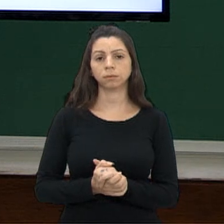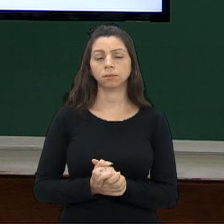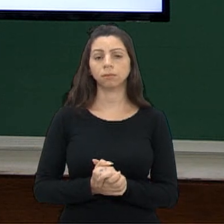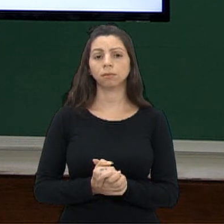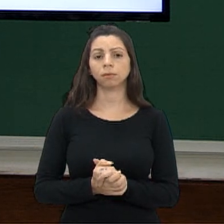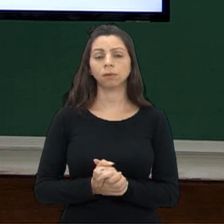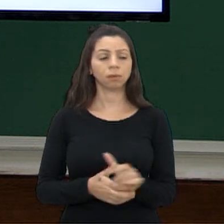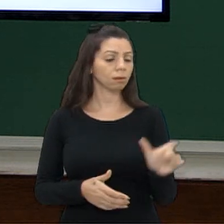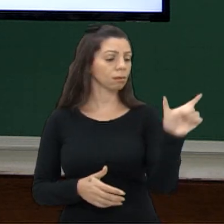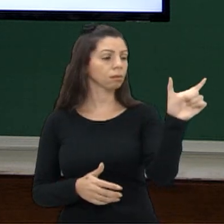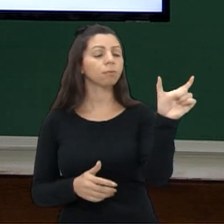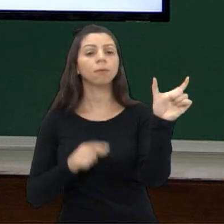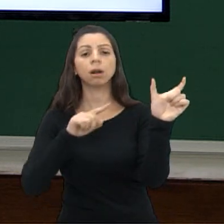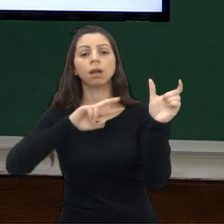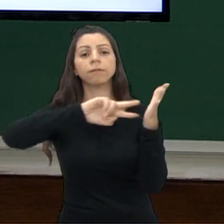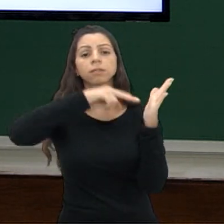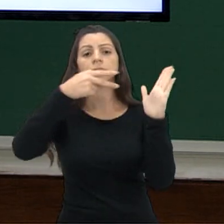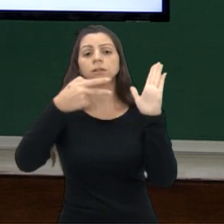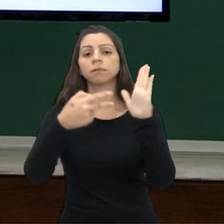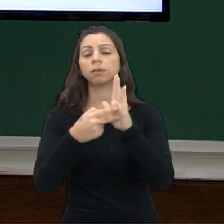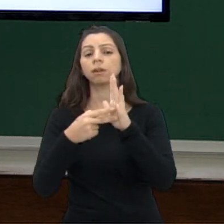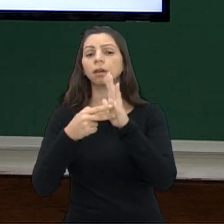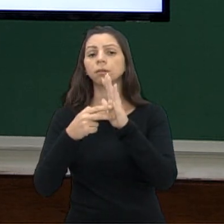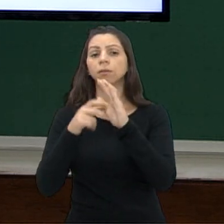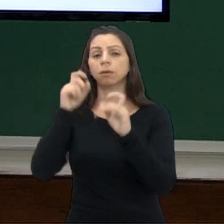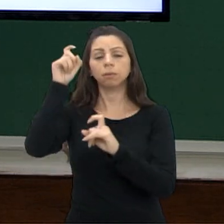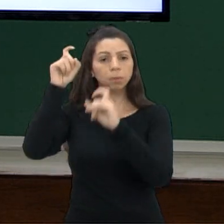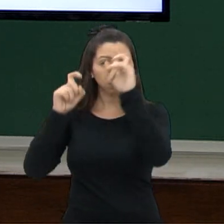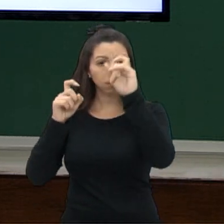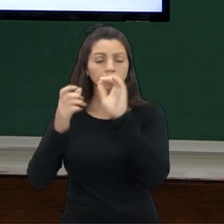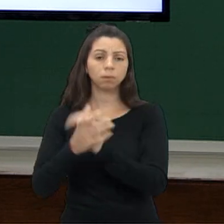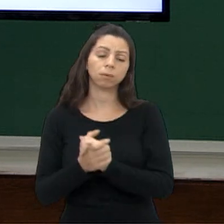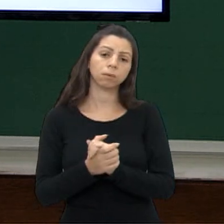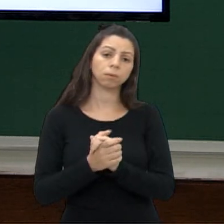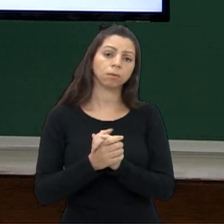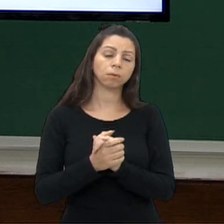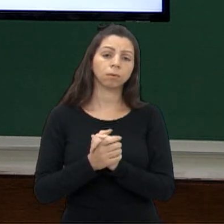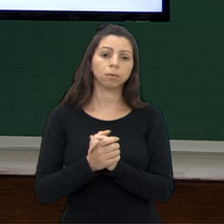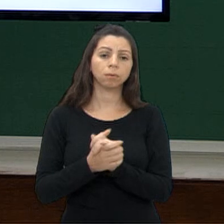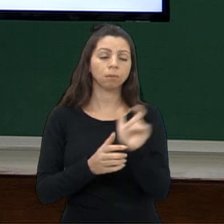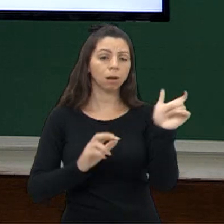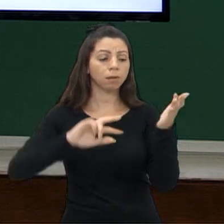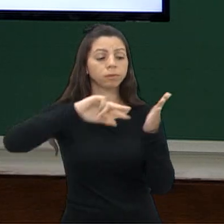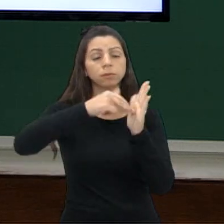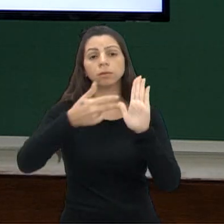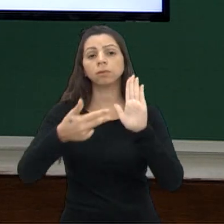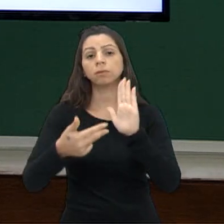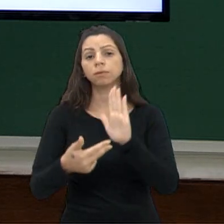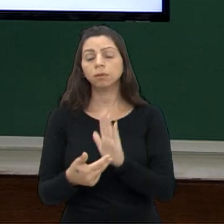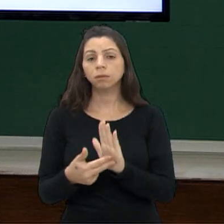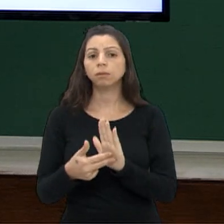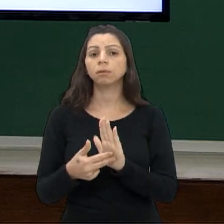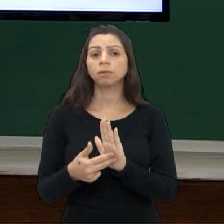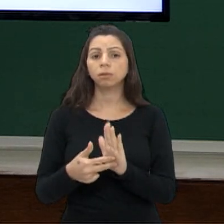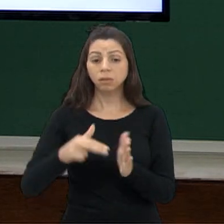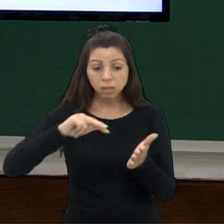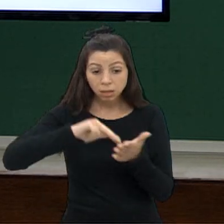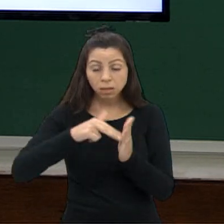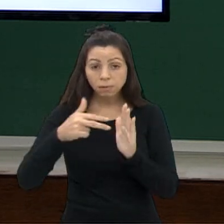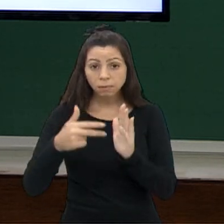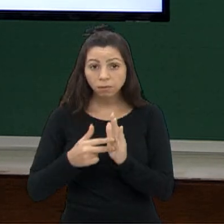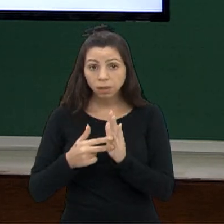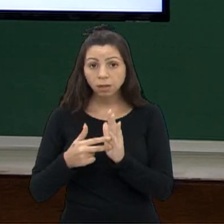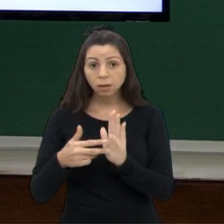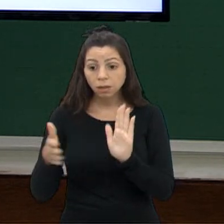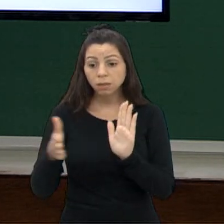ou expressões, nós vamos ver se o significado de uma palavra ou de uma expressão é aquele que